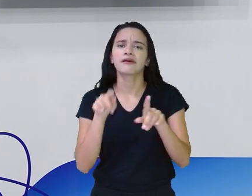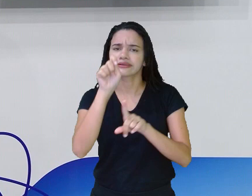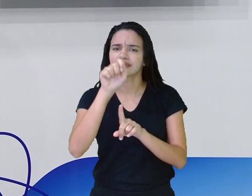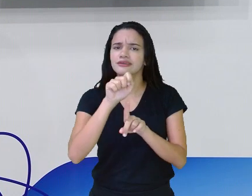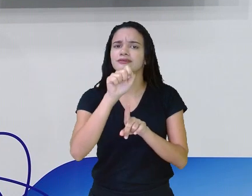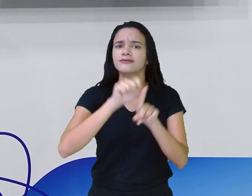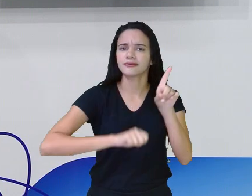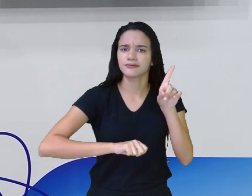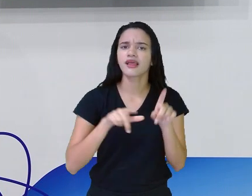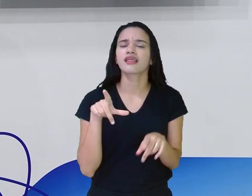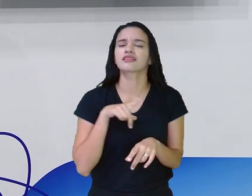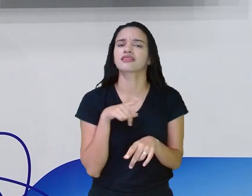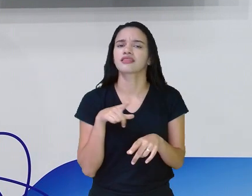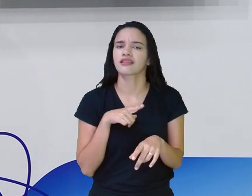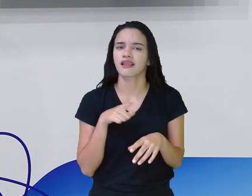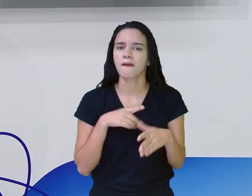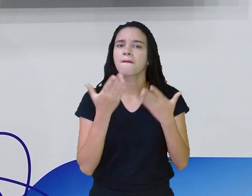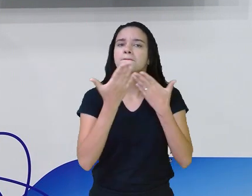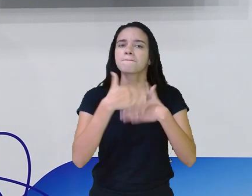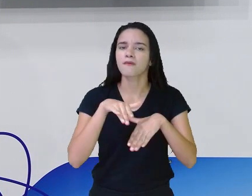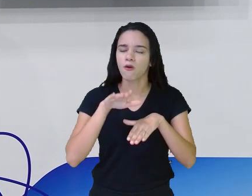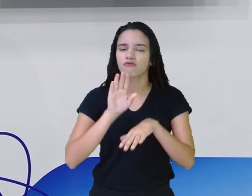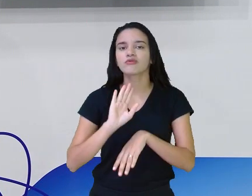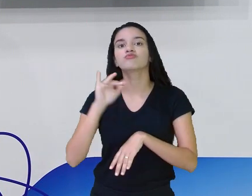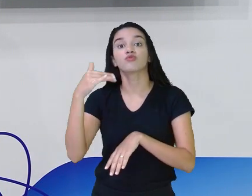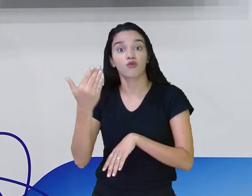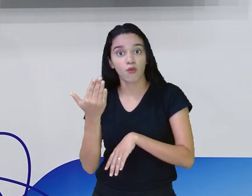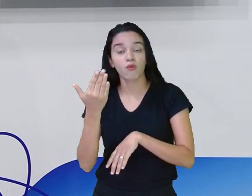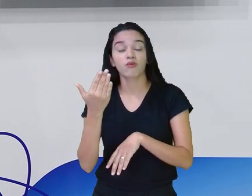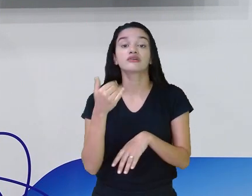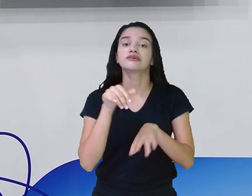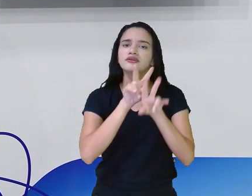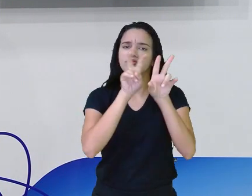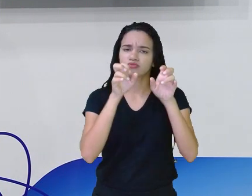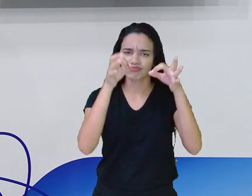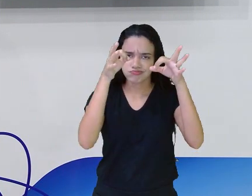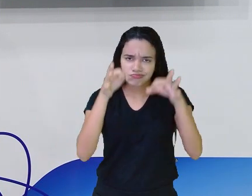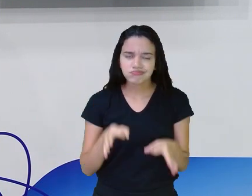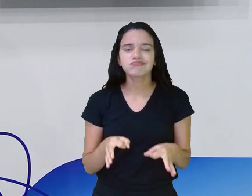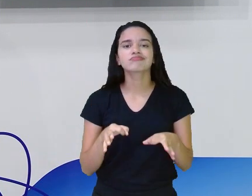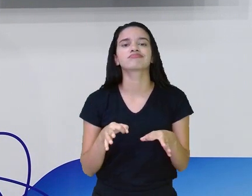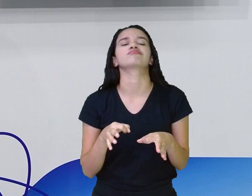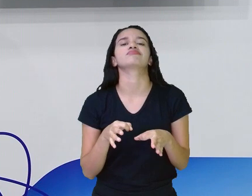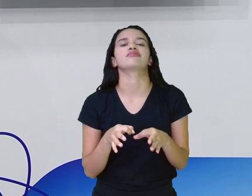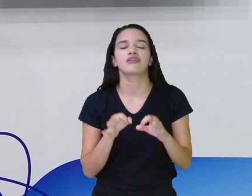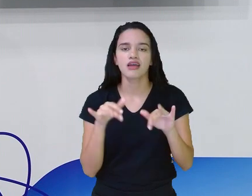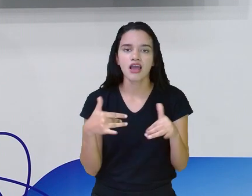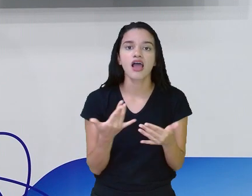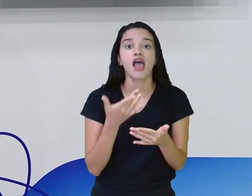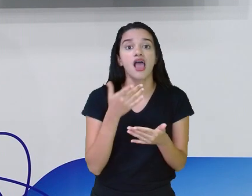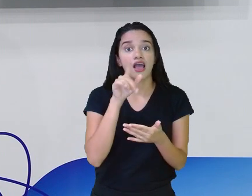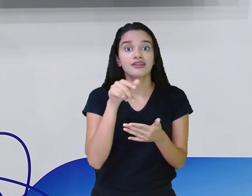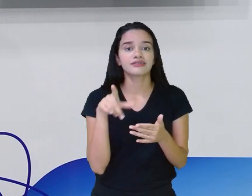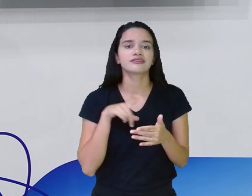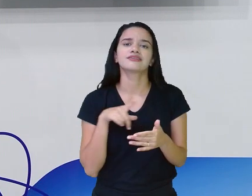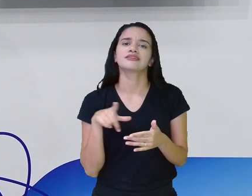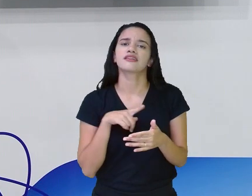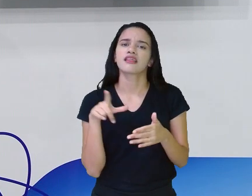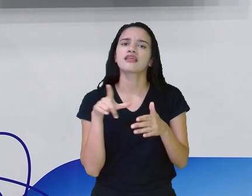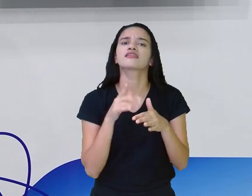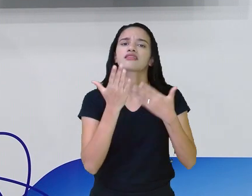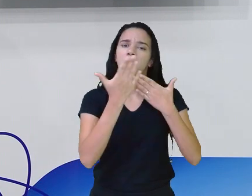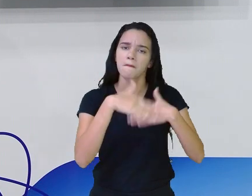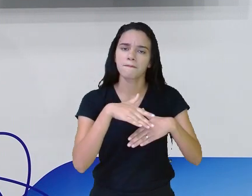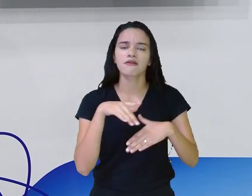vocês terão aí provinhas externas, então esse assunto com certeza será ali cobrado na avaliação e eu sei